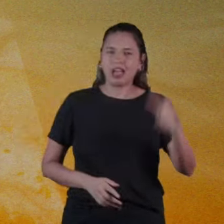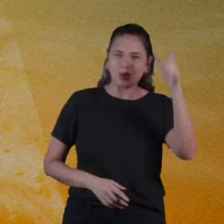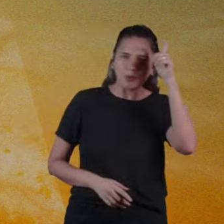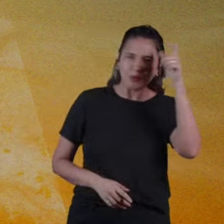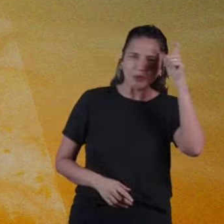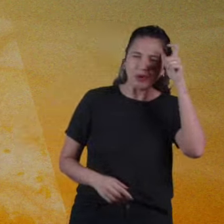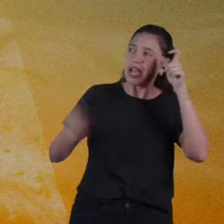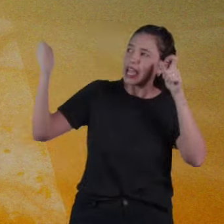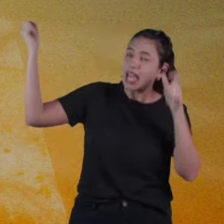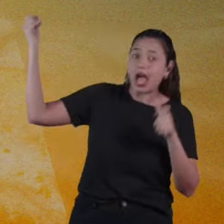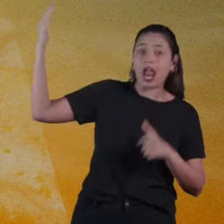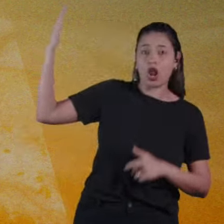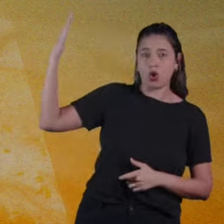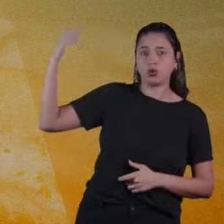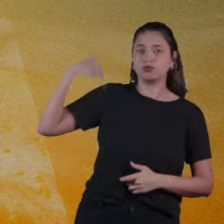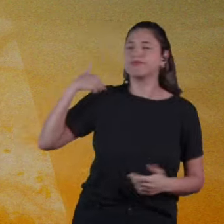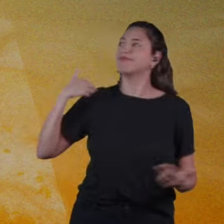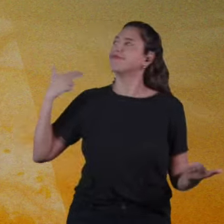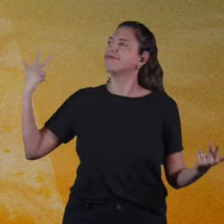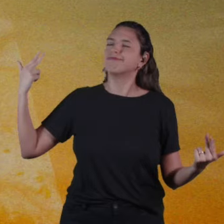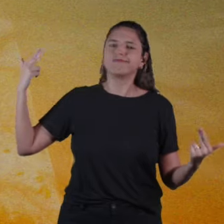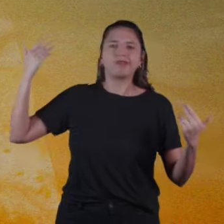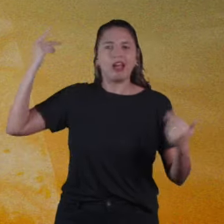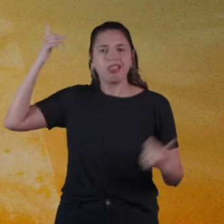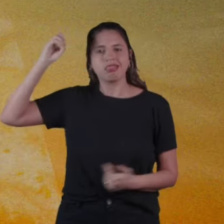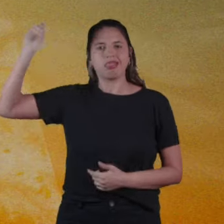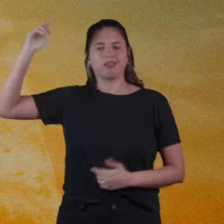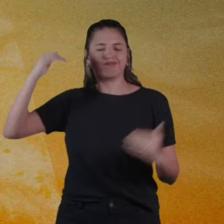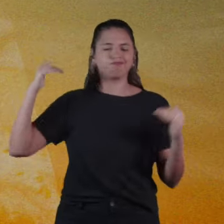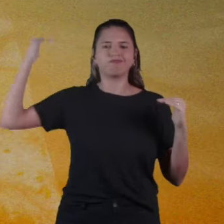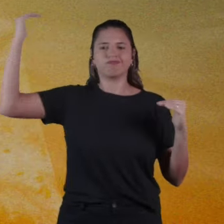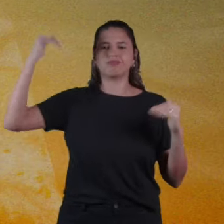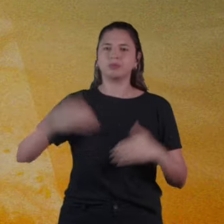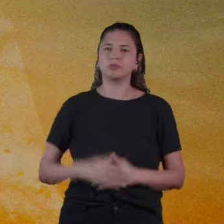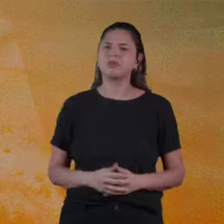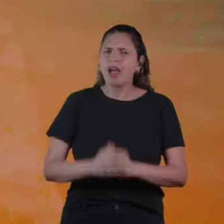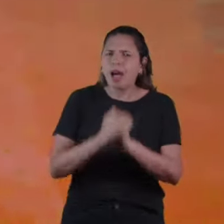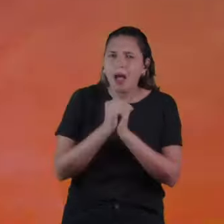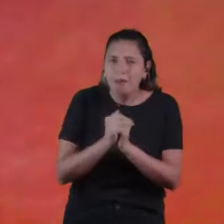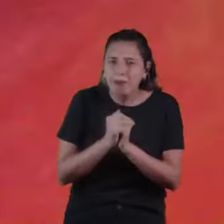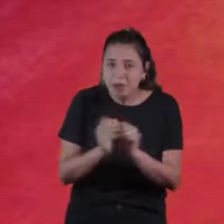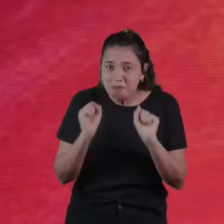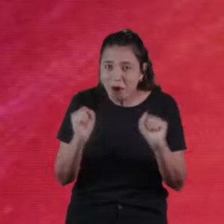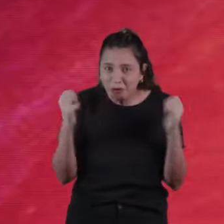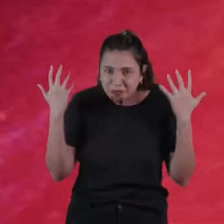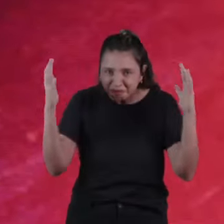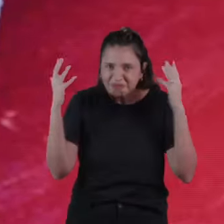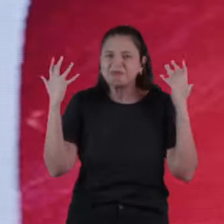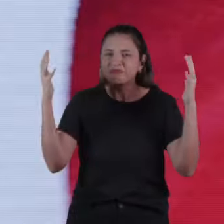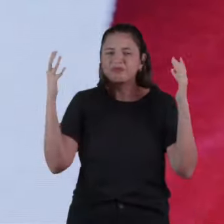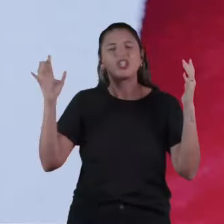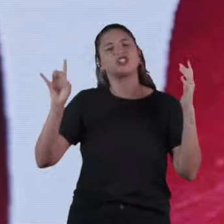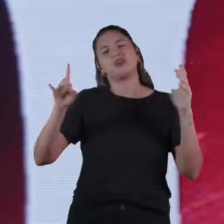luz são a mesma coisa. Amém? Você pode aplaudir ao Senhor só por esse texto?